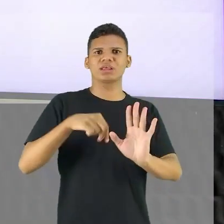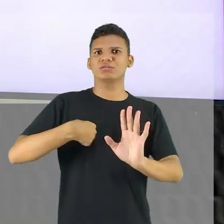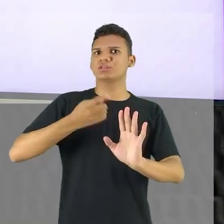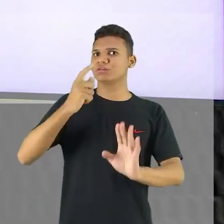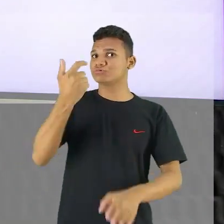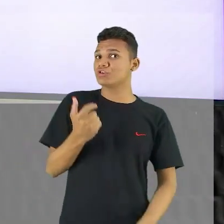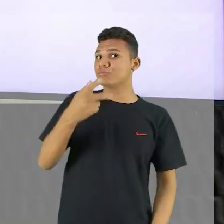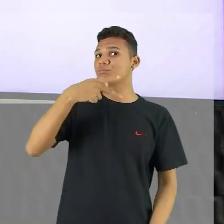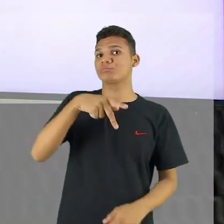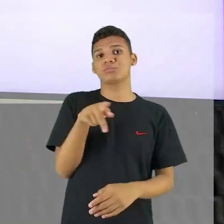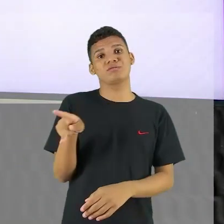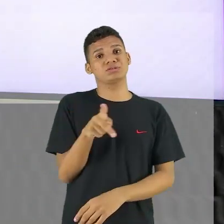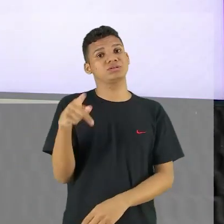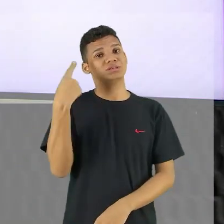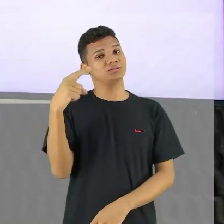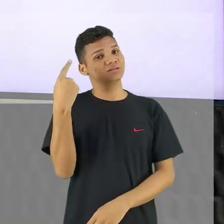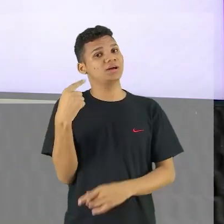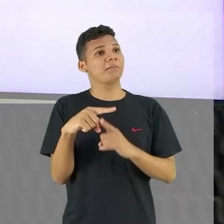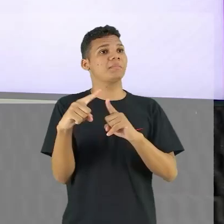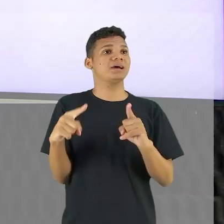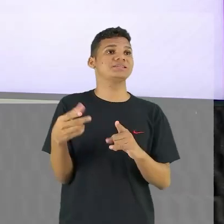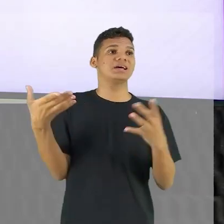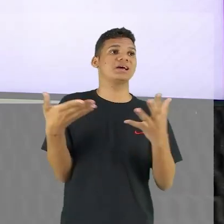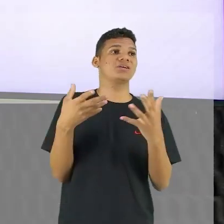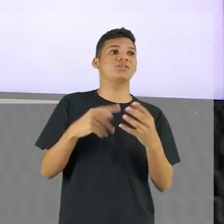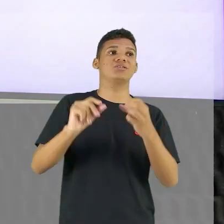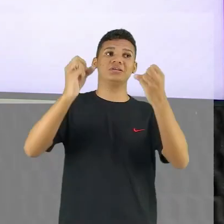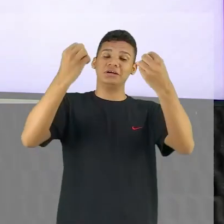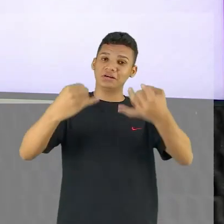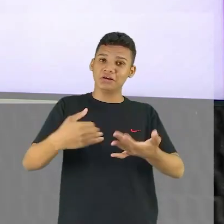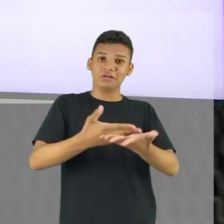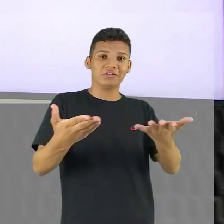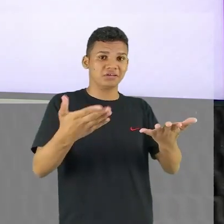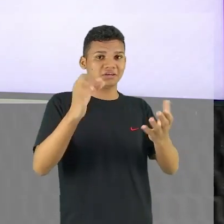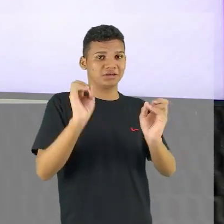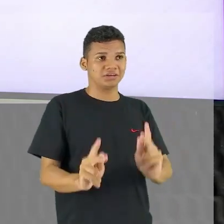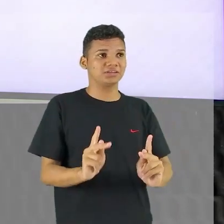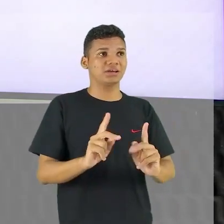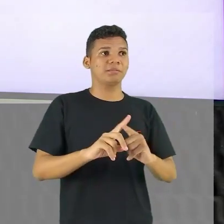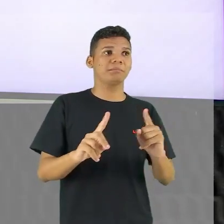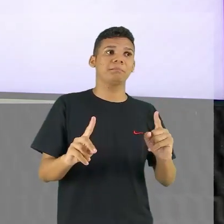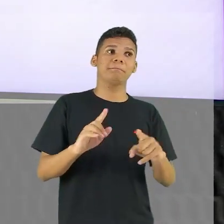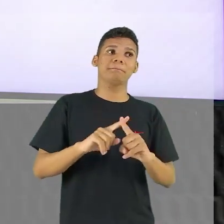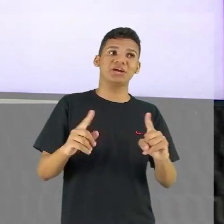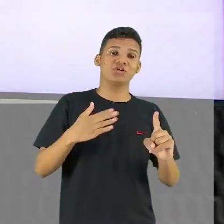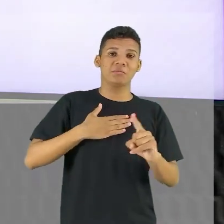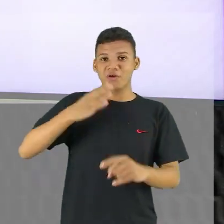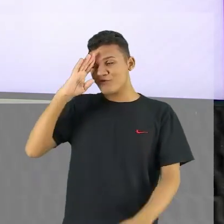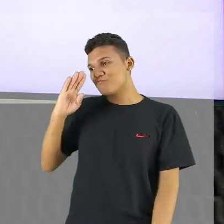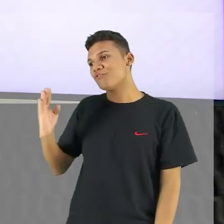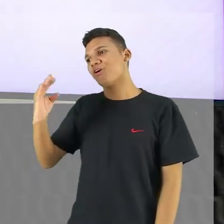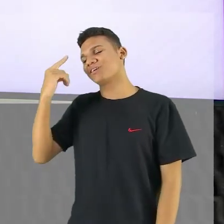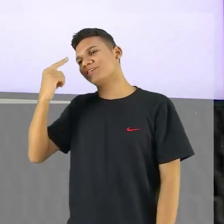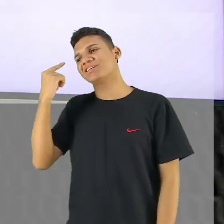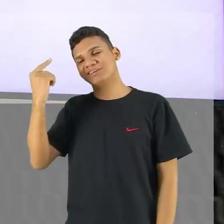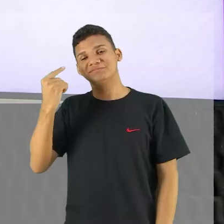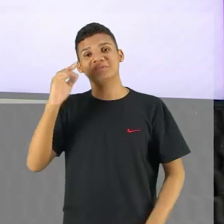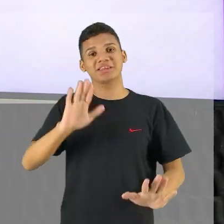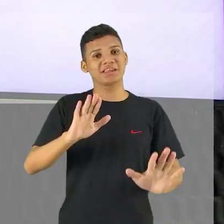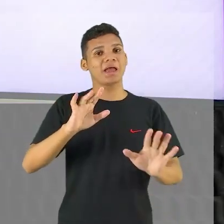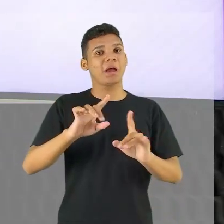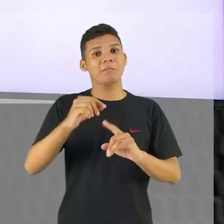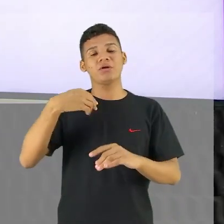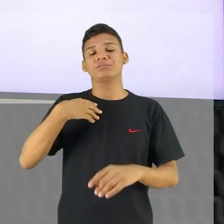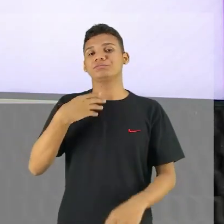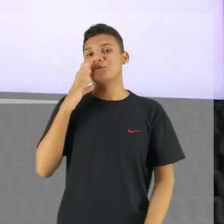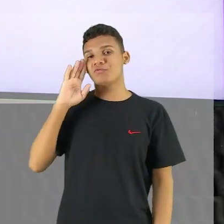professora de espanhol, então eu vou ler aqui literal para vocês, tá bom? Meu foco é inglês, não é à toa. Mas vocês vão